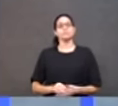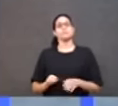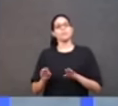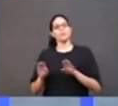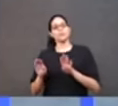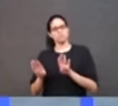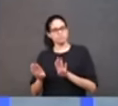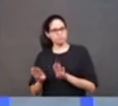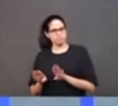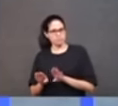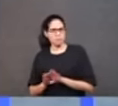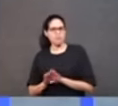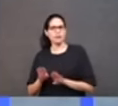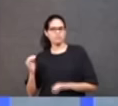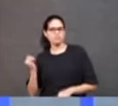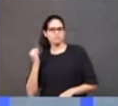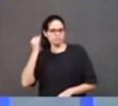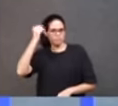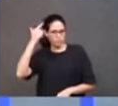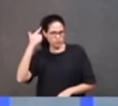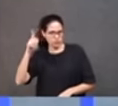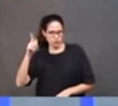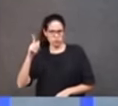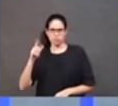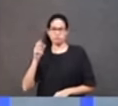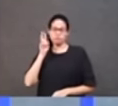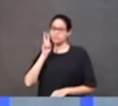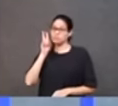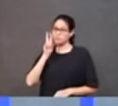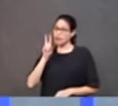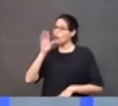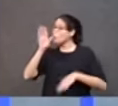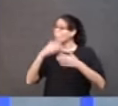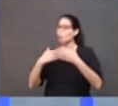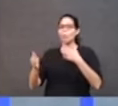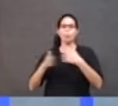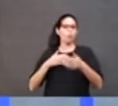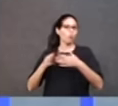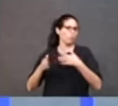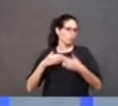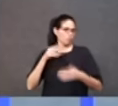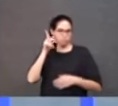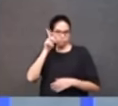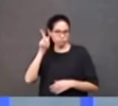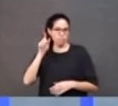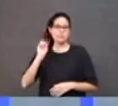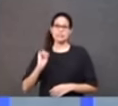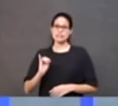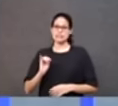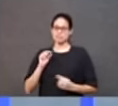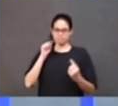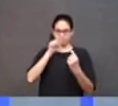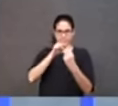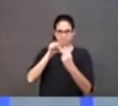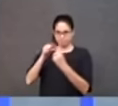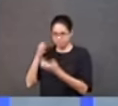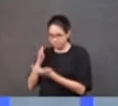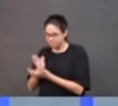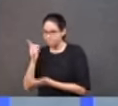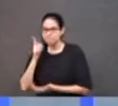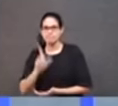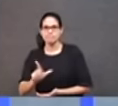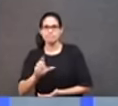inclusive, uma coisa que é muito importante ressaltar, qualquer que seja o gestor, que hoje essas metas, uma vez aprovadas pelo Conselho